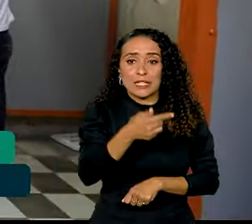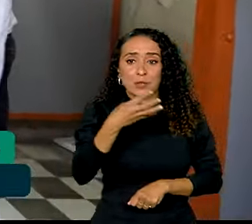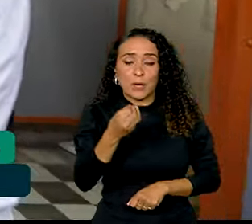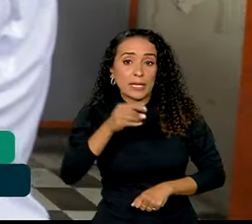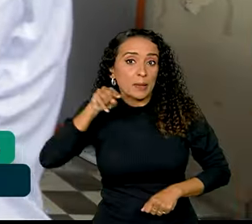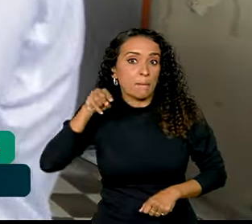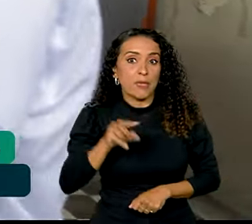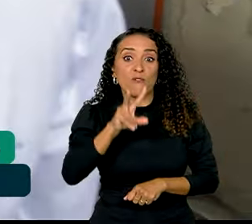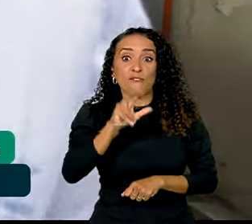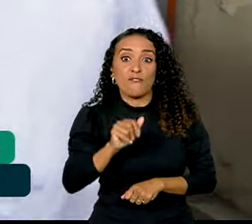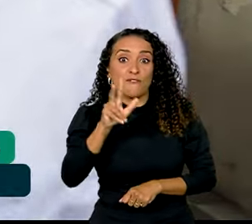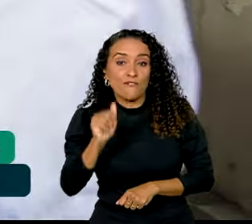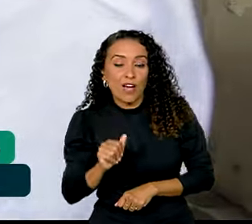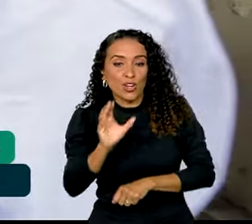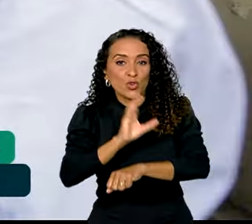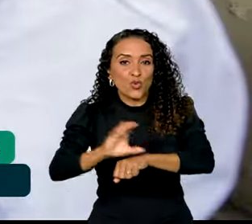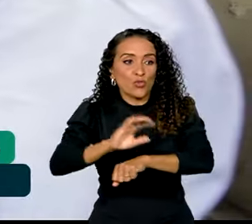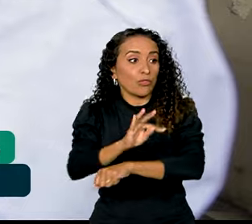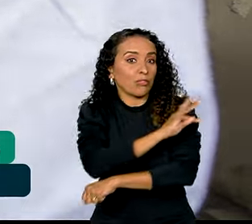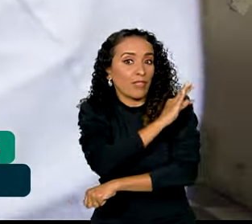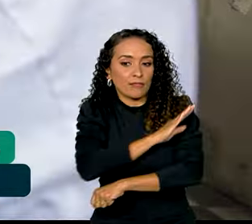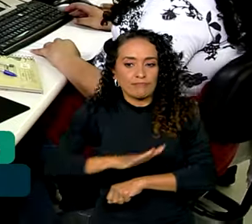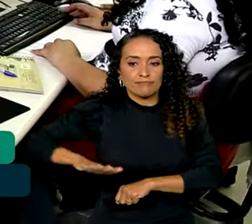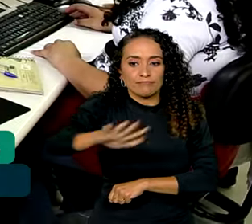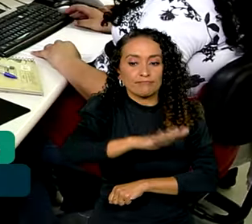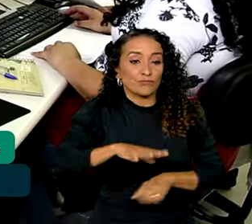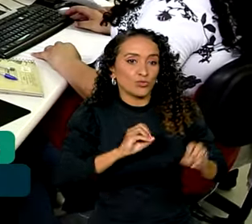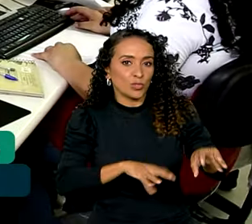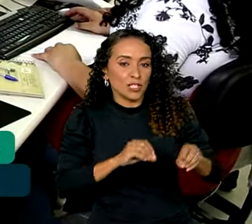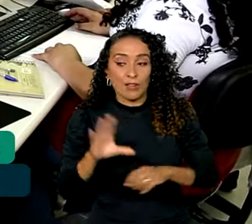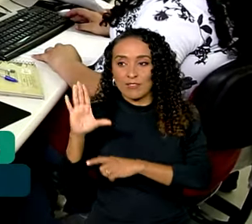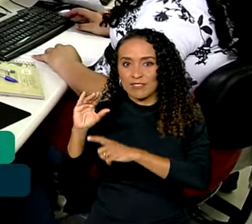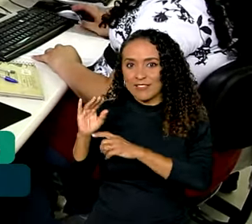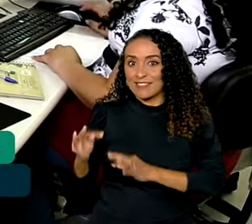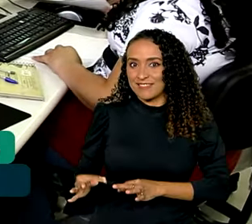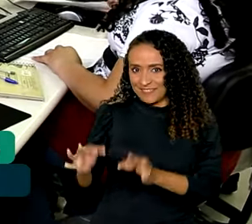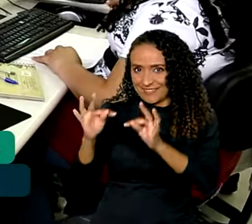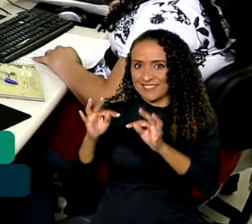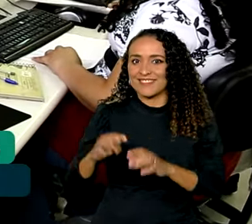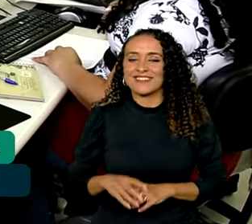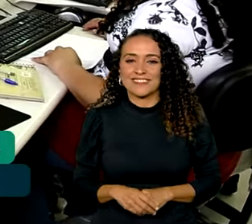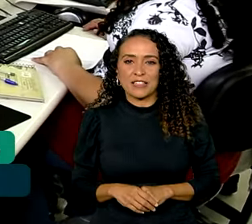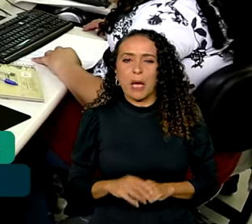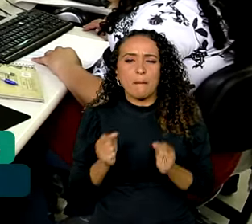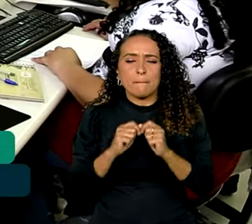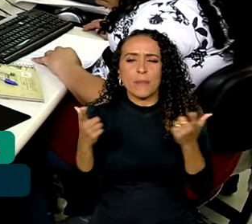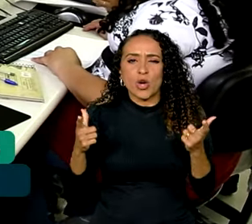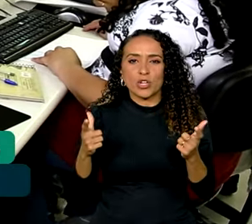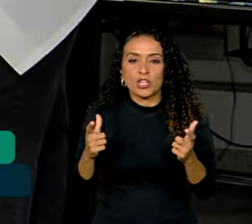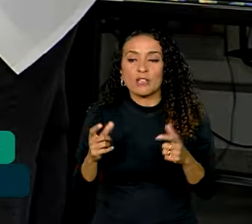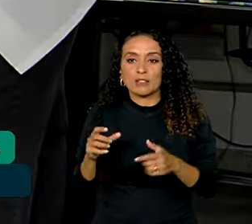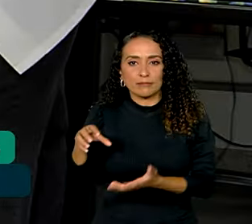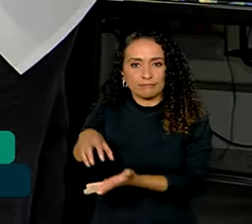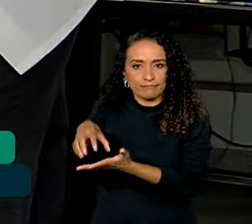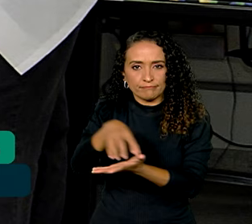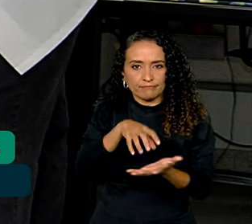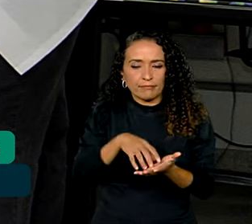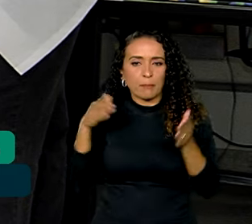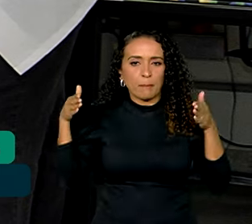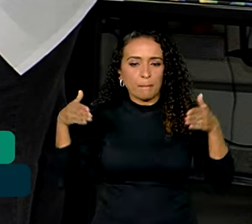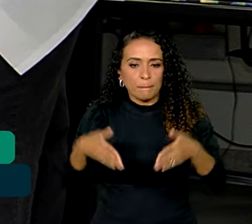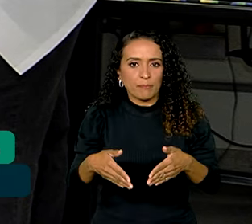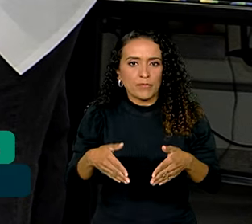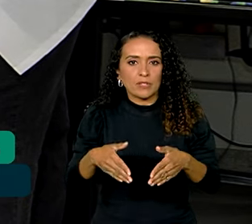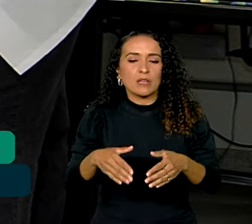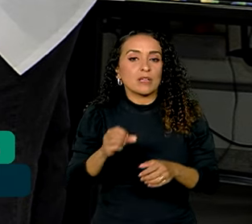mil vagas em cursos técnicos nas áreas de educação, ciência e tecnologia. A maioria das unidades é direcionada